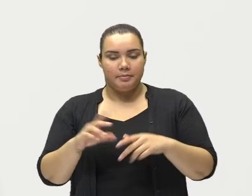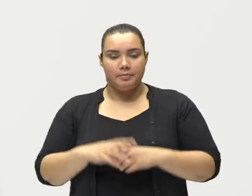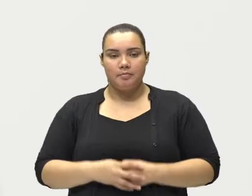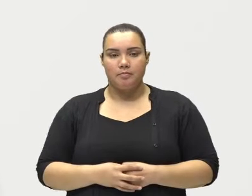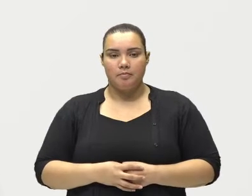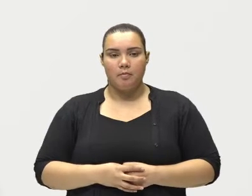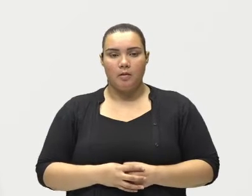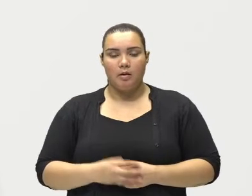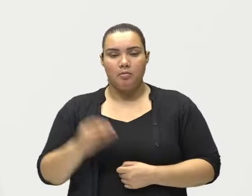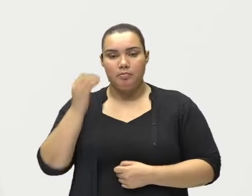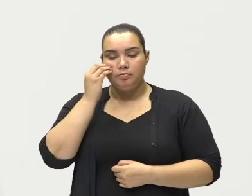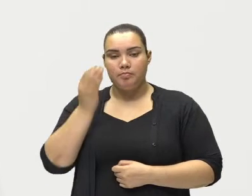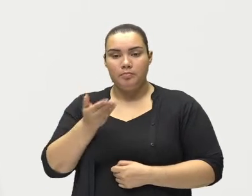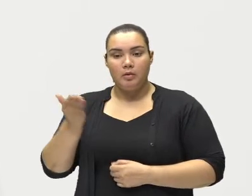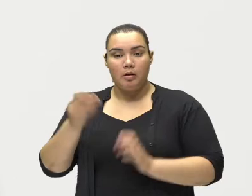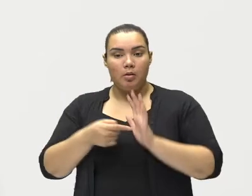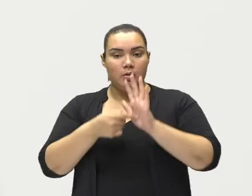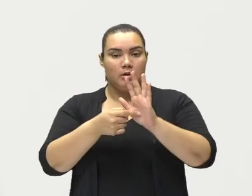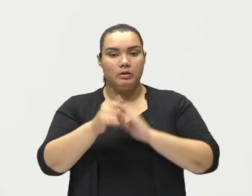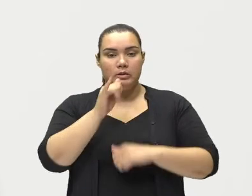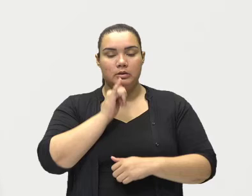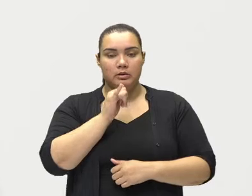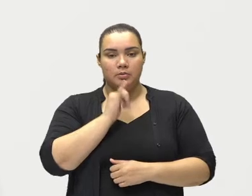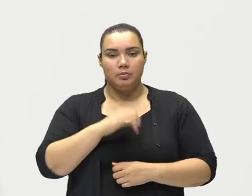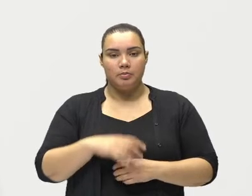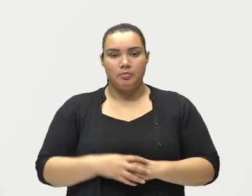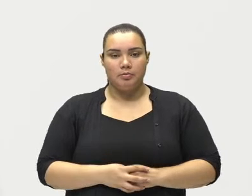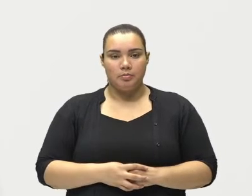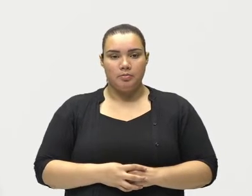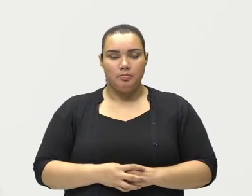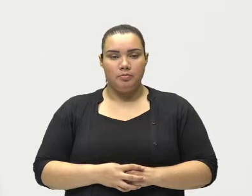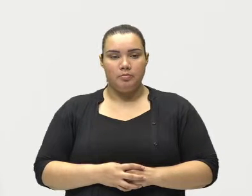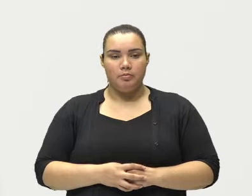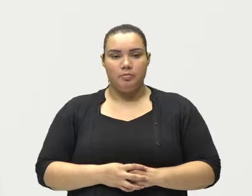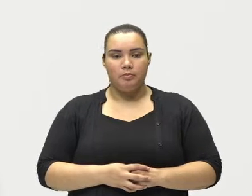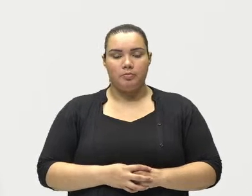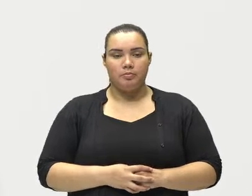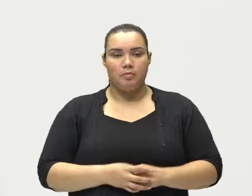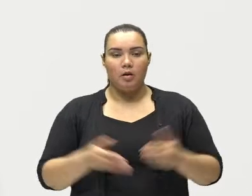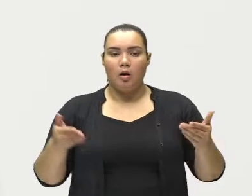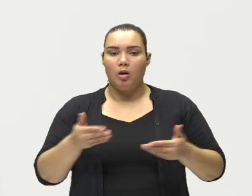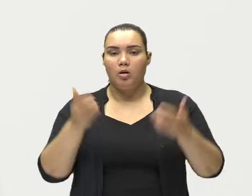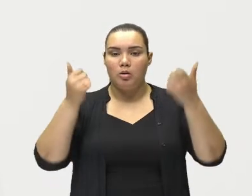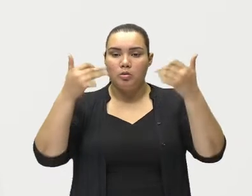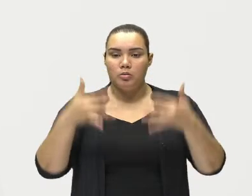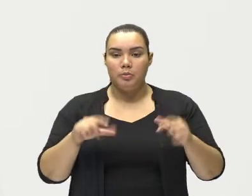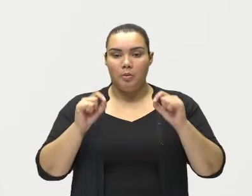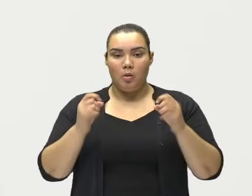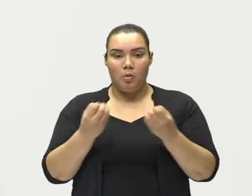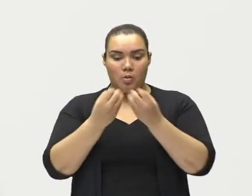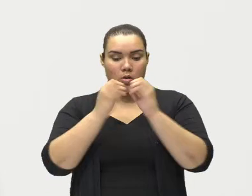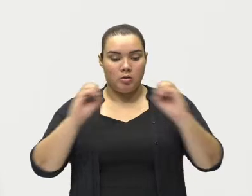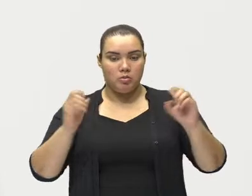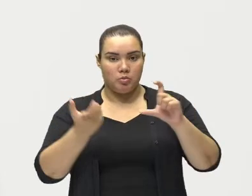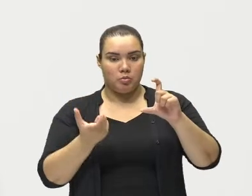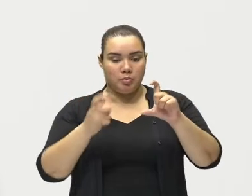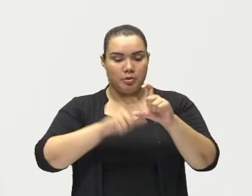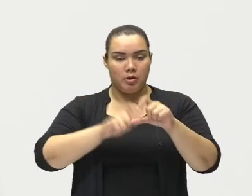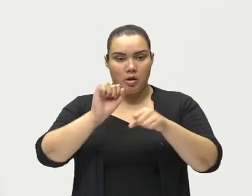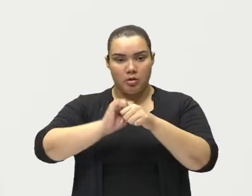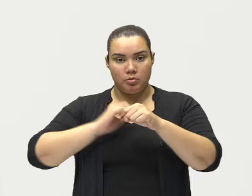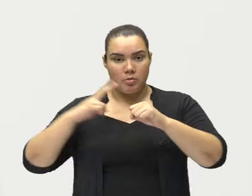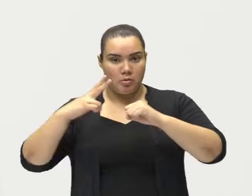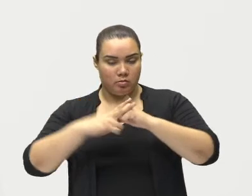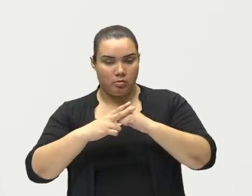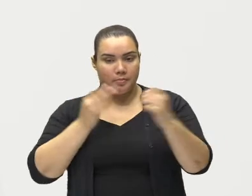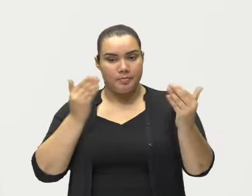Observe aí esse exemplo que nós trouxemos para você. Vamos falar agora sobre oração subordinada